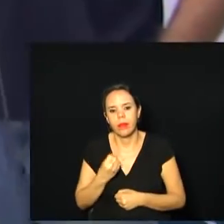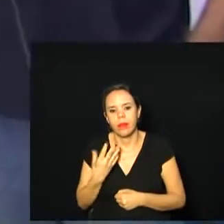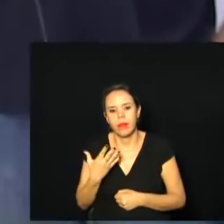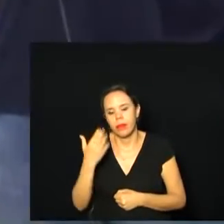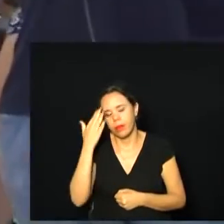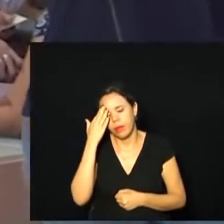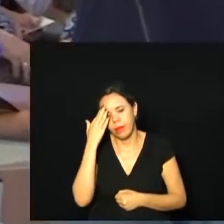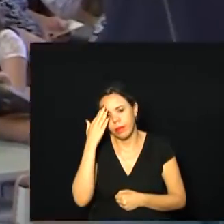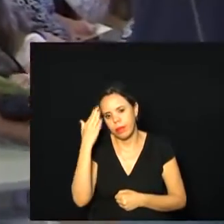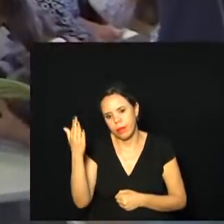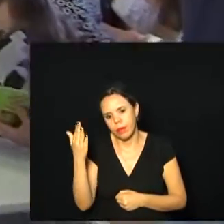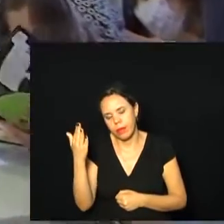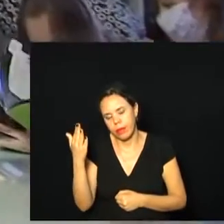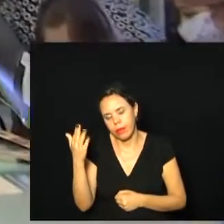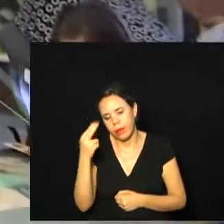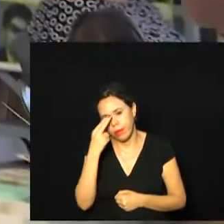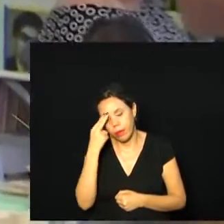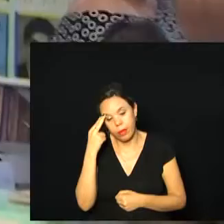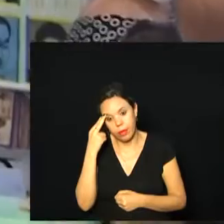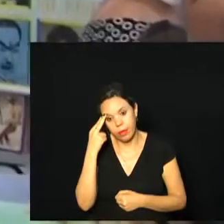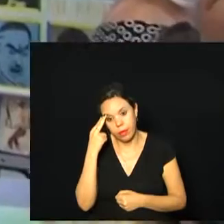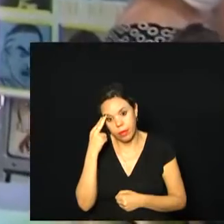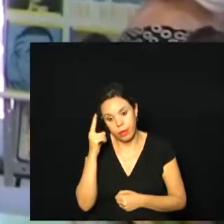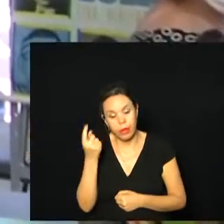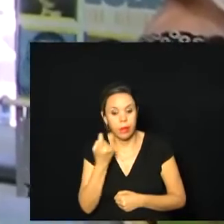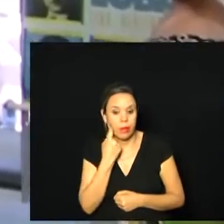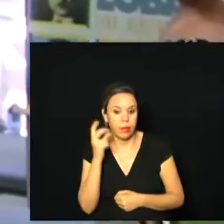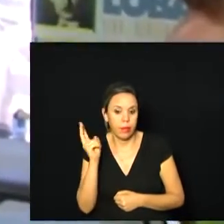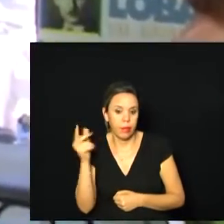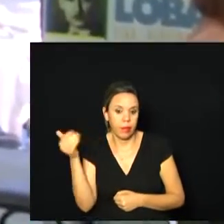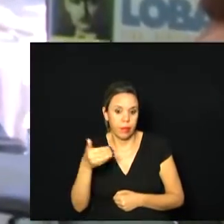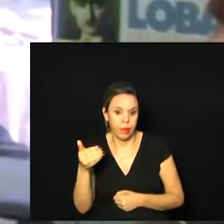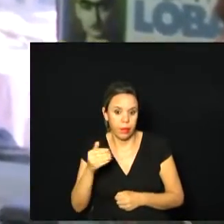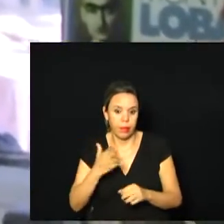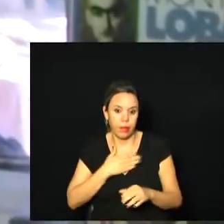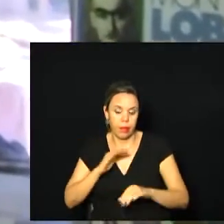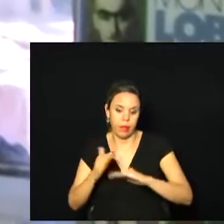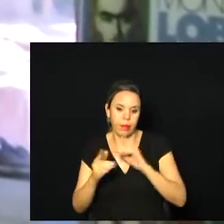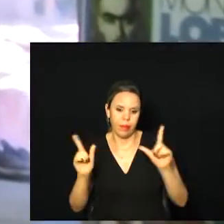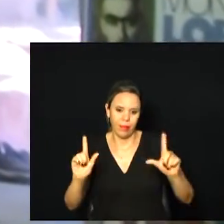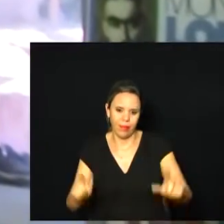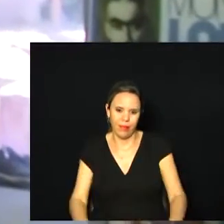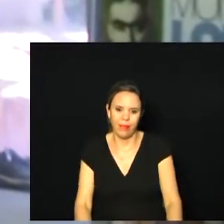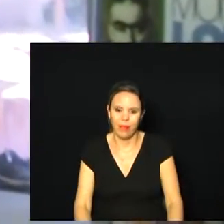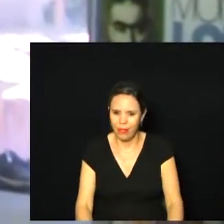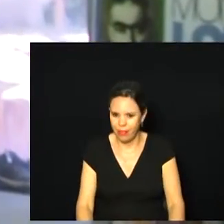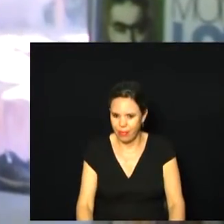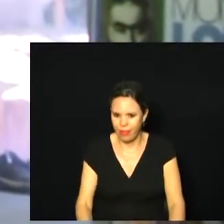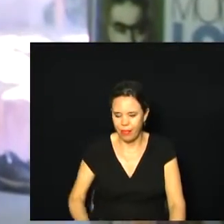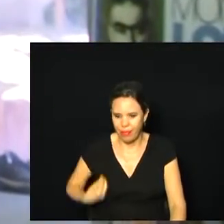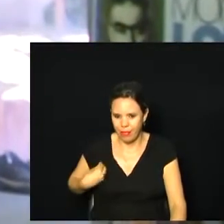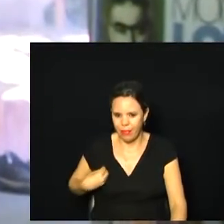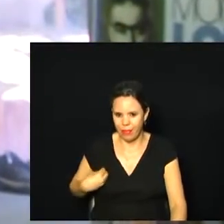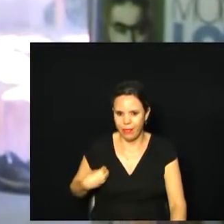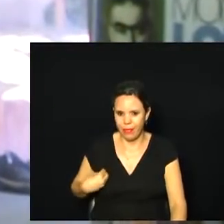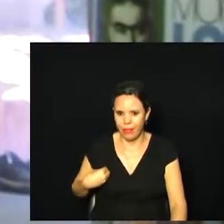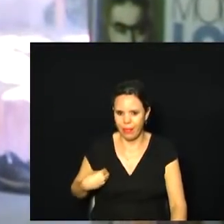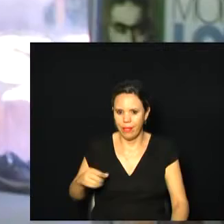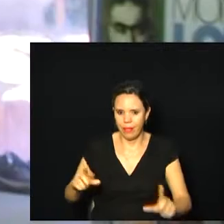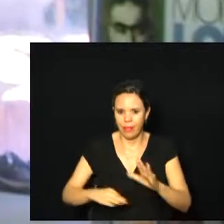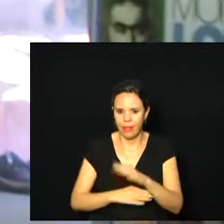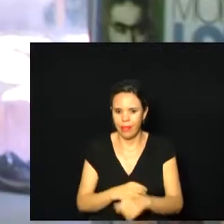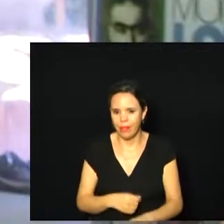muito obrigado. É isso aí, Gabriel Castro. Toda sexta-feira é dia de Meu Bairro na TV, ao vivo aqui na TV